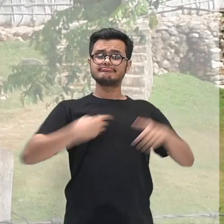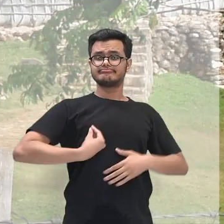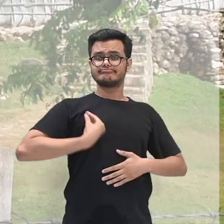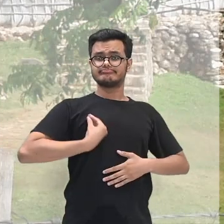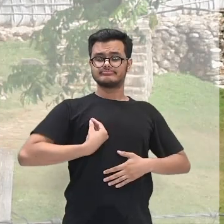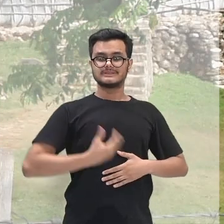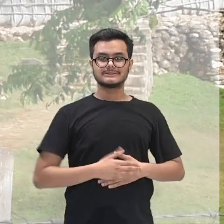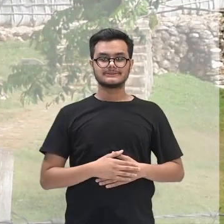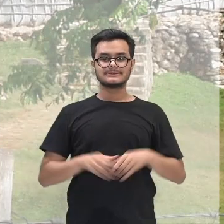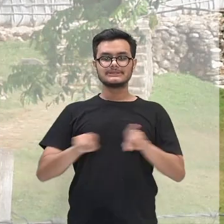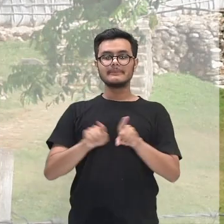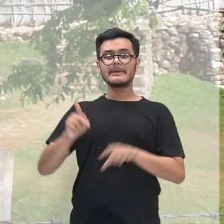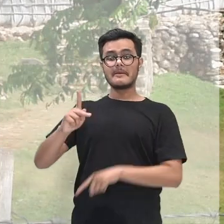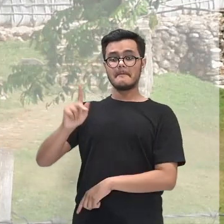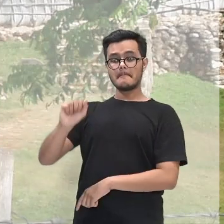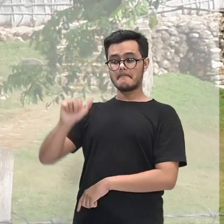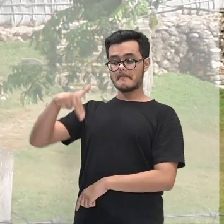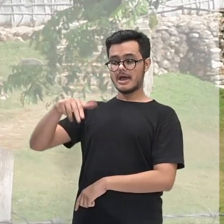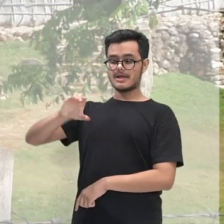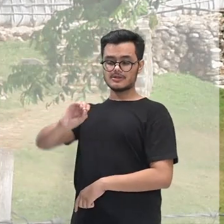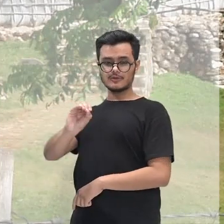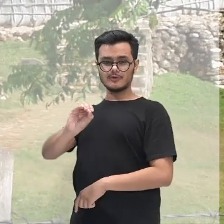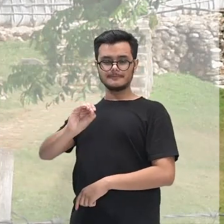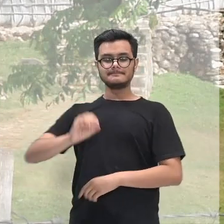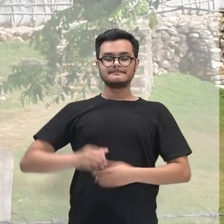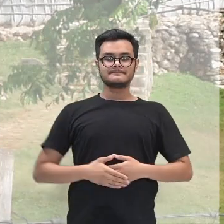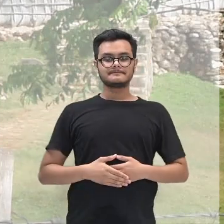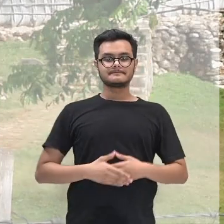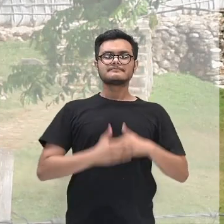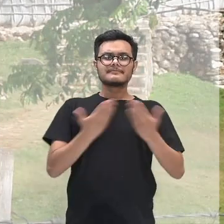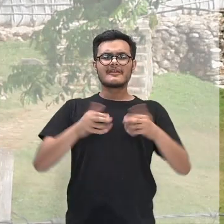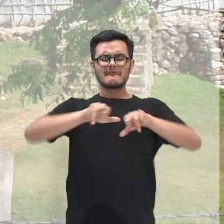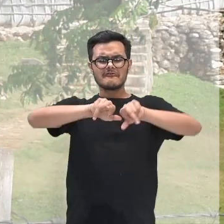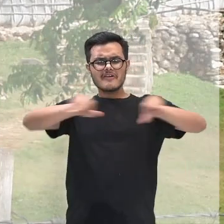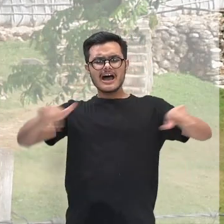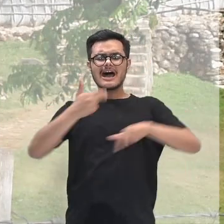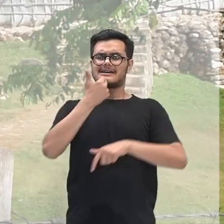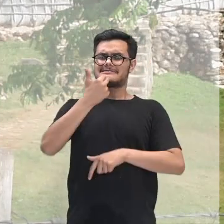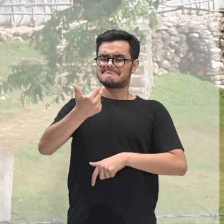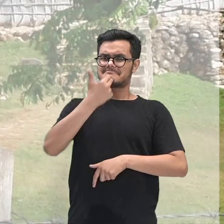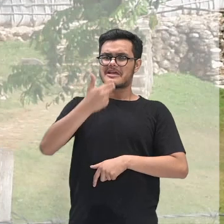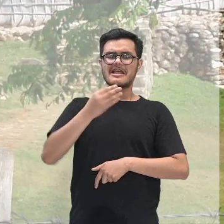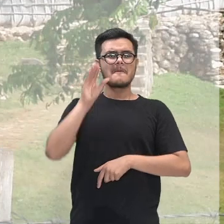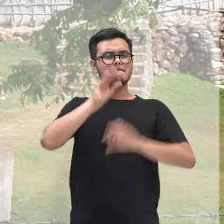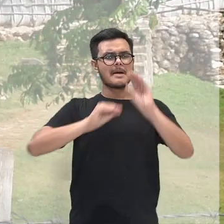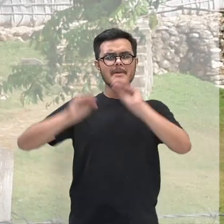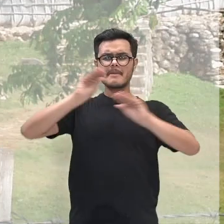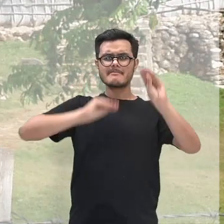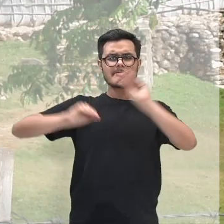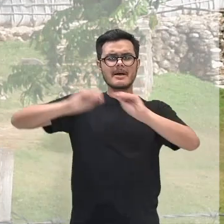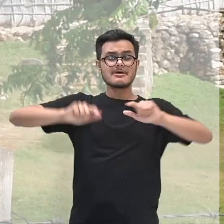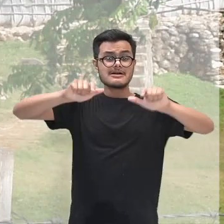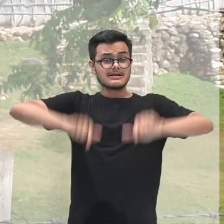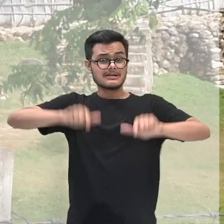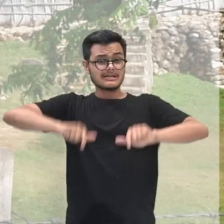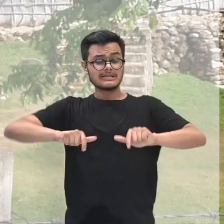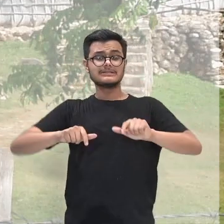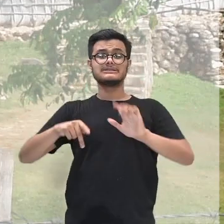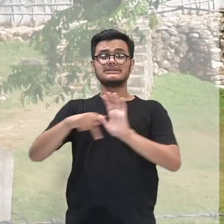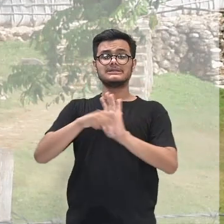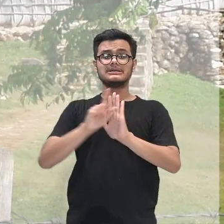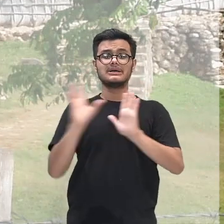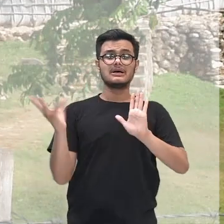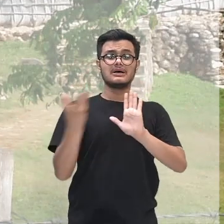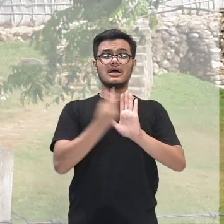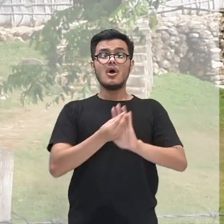a língua Pano. O grupo Pano incluía várias línguas faladas na Amazônia, e especialmente em áreas próximas